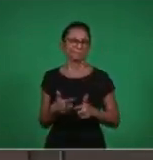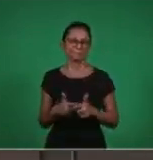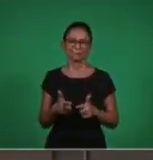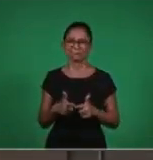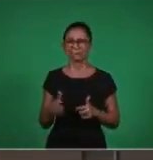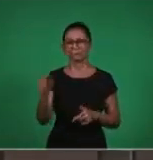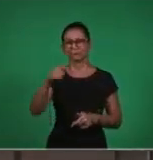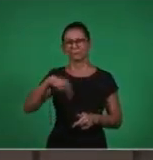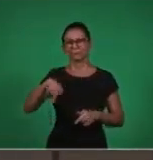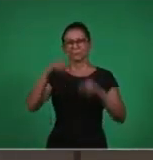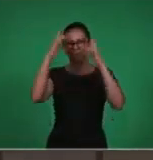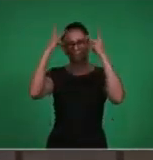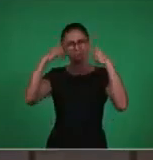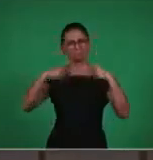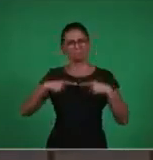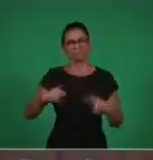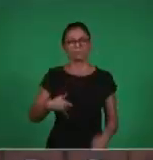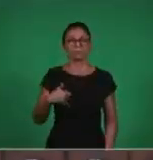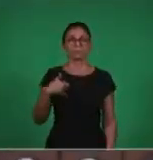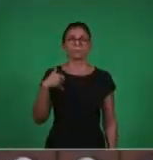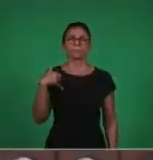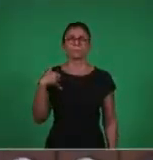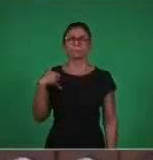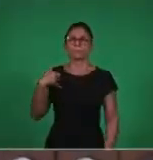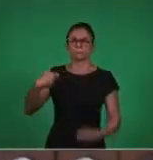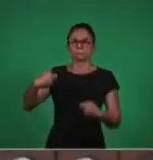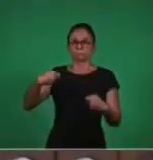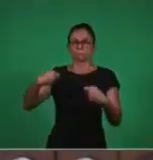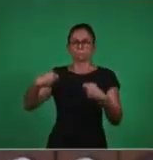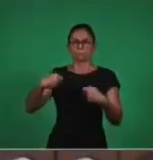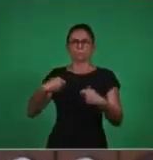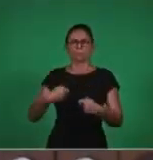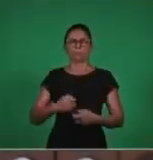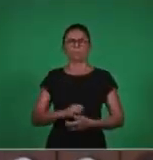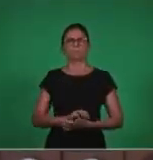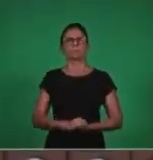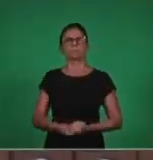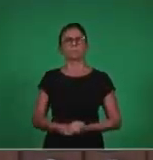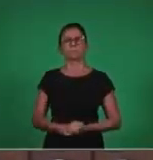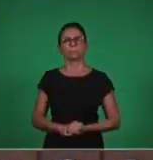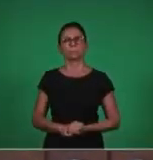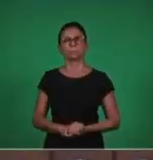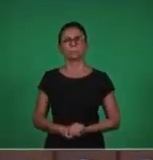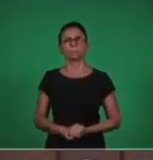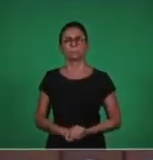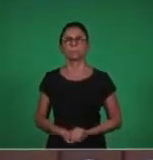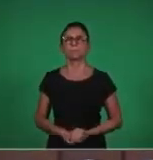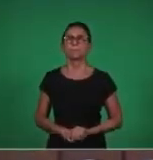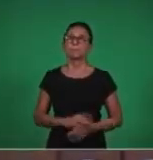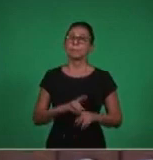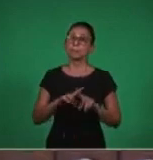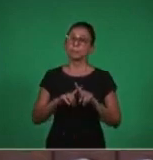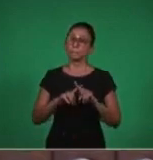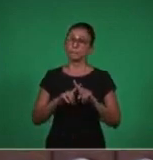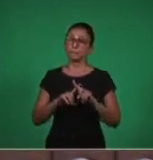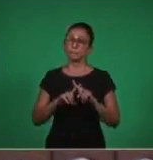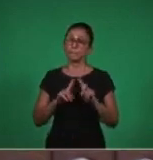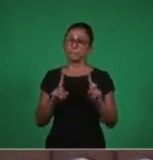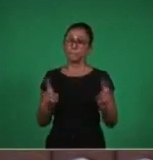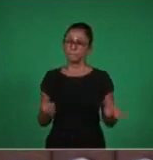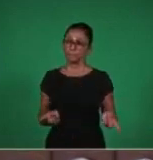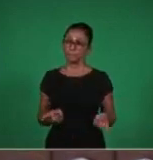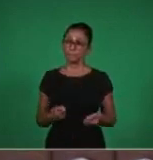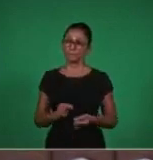A vaidade dele domina então. Mas isso, ele tem o direito de estar aqui